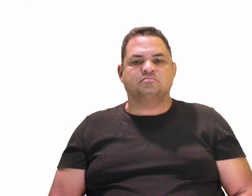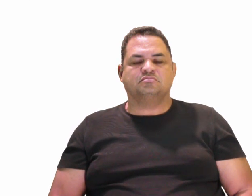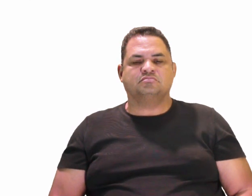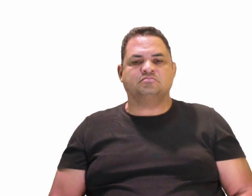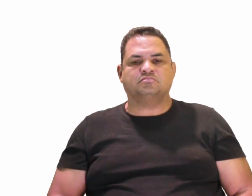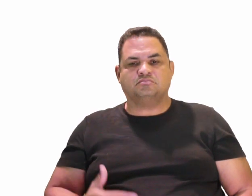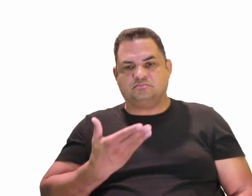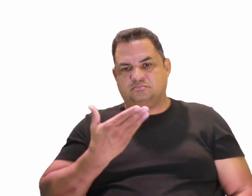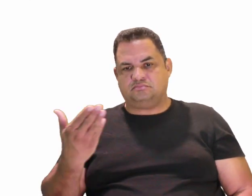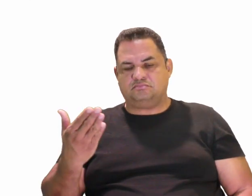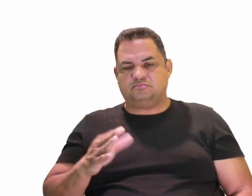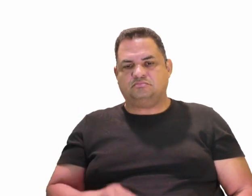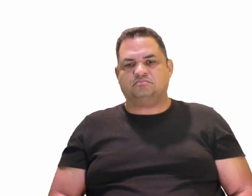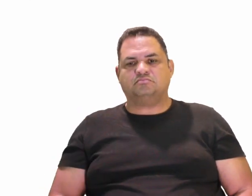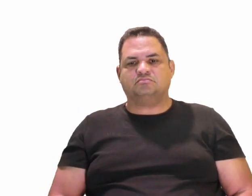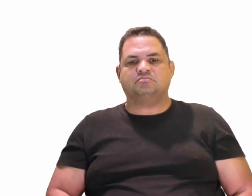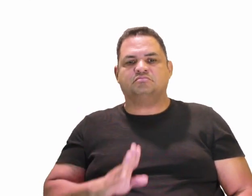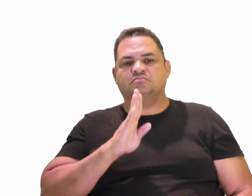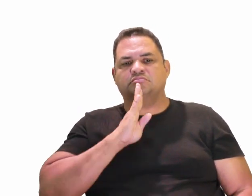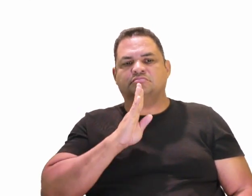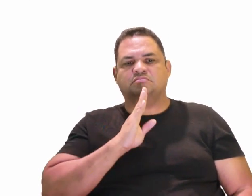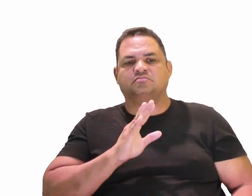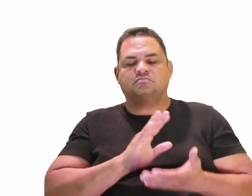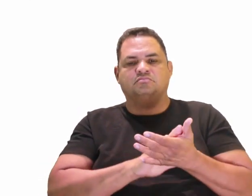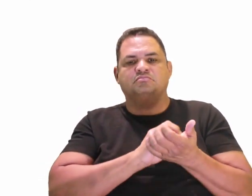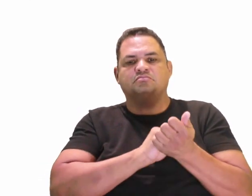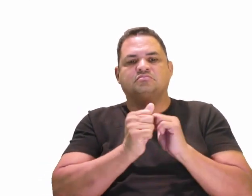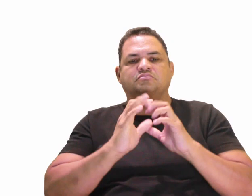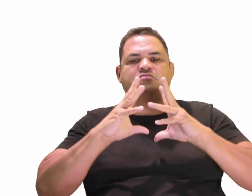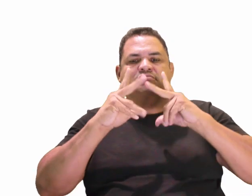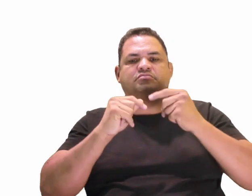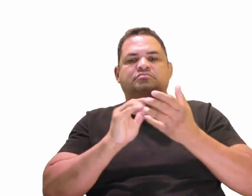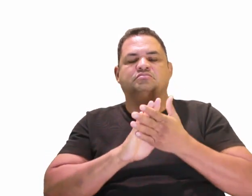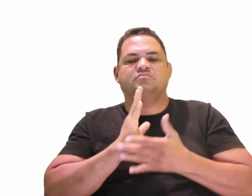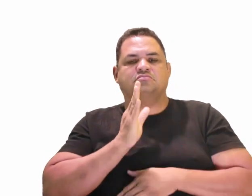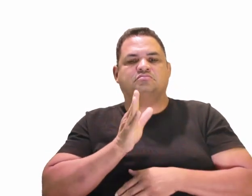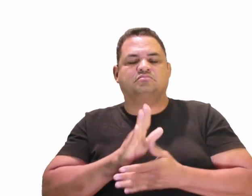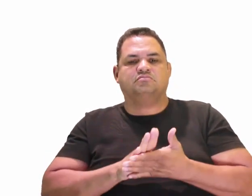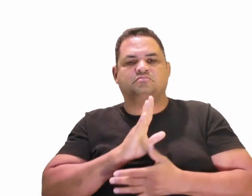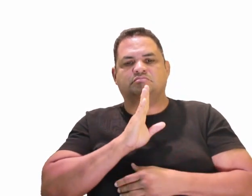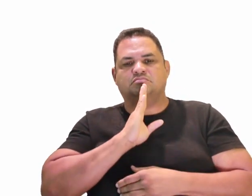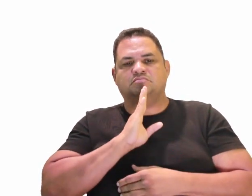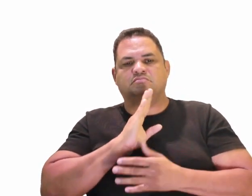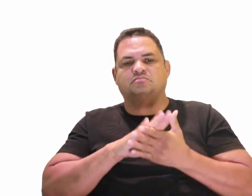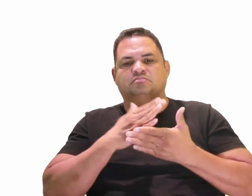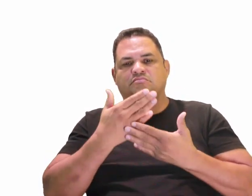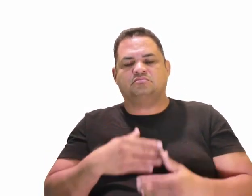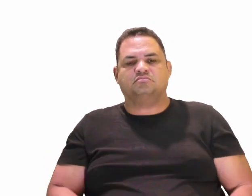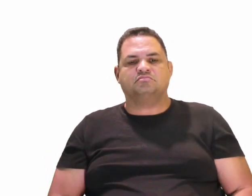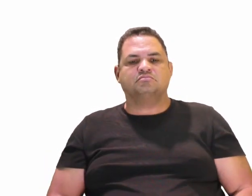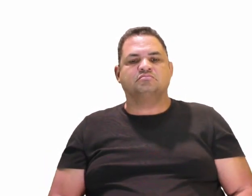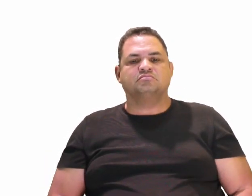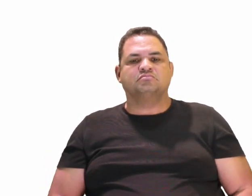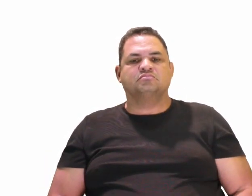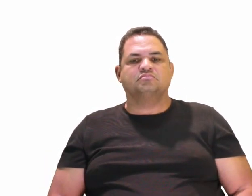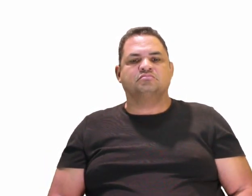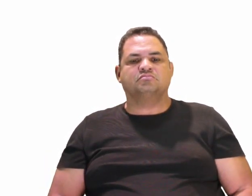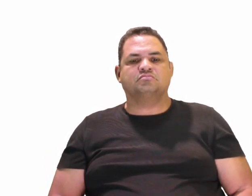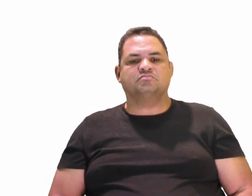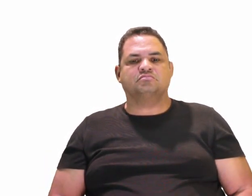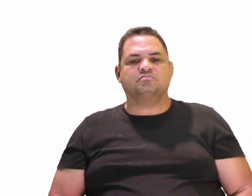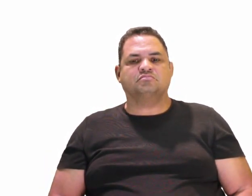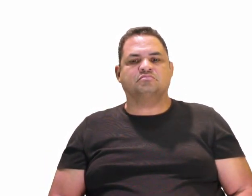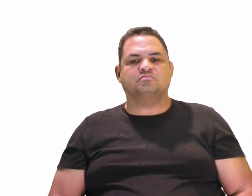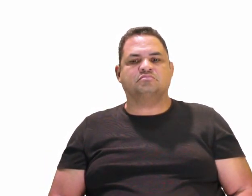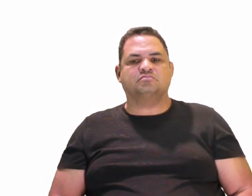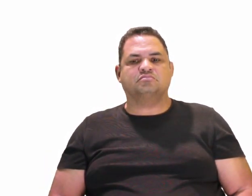o play, o mais conhecido para essa questão dos esportes. Tenho certeza que todo mundo já conheceu o play para falar sobre esportes. Então, I can